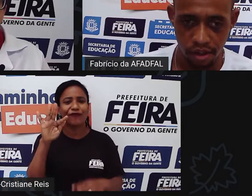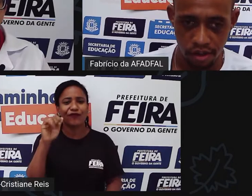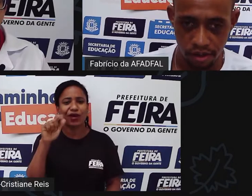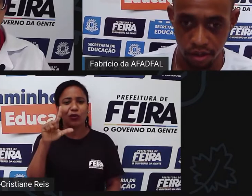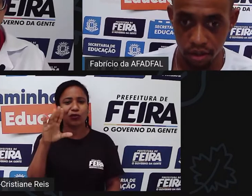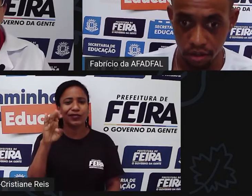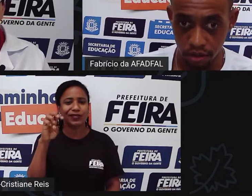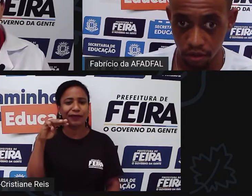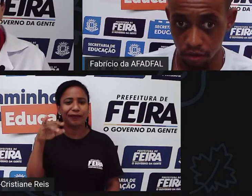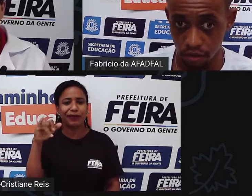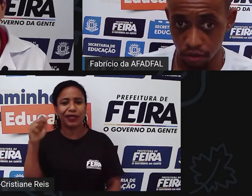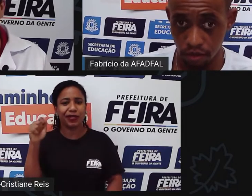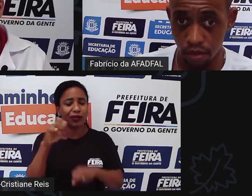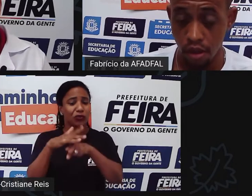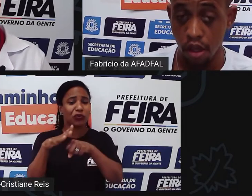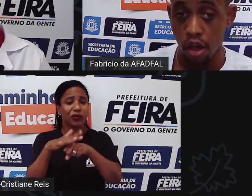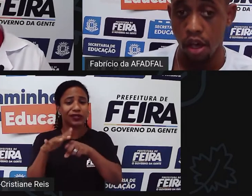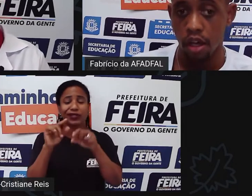de a gente se referir a ela e por quê?